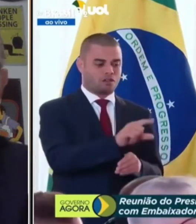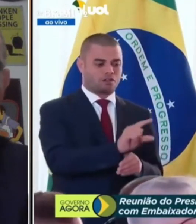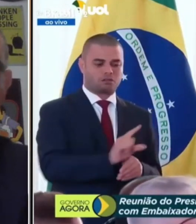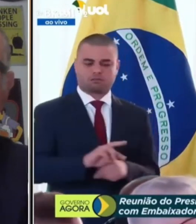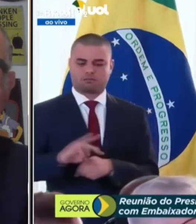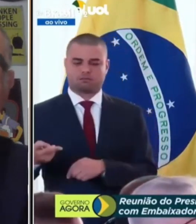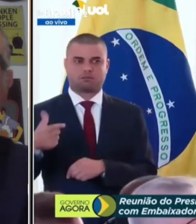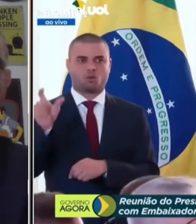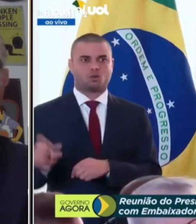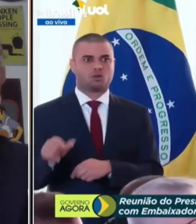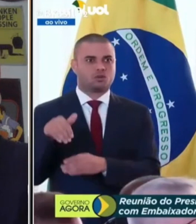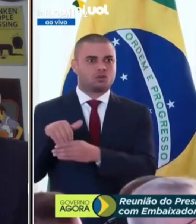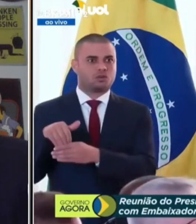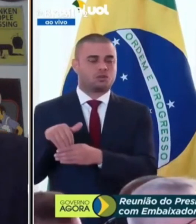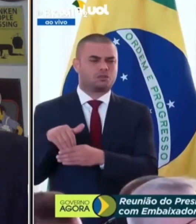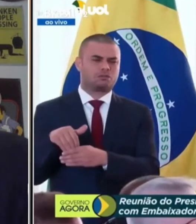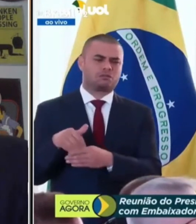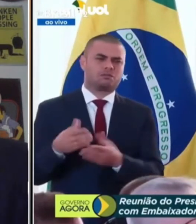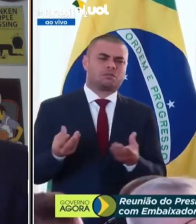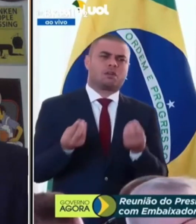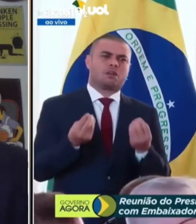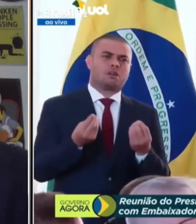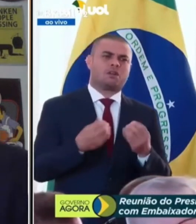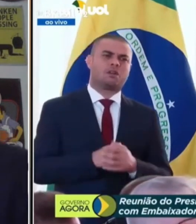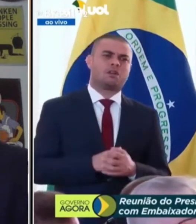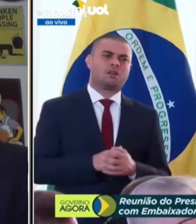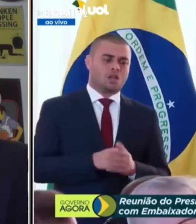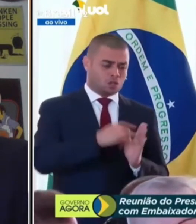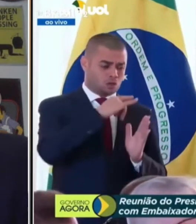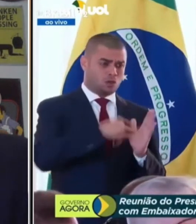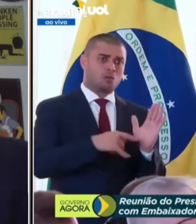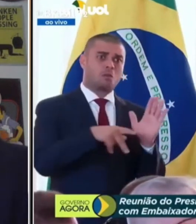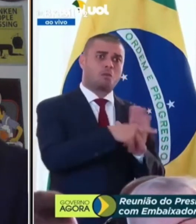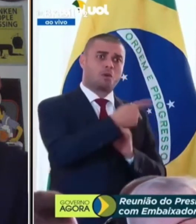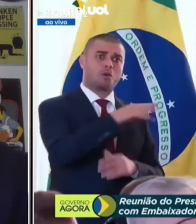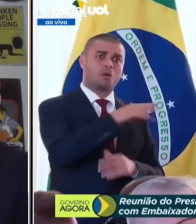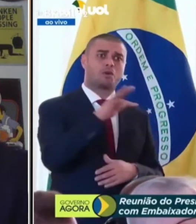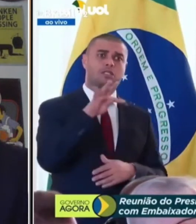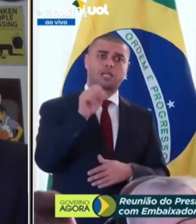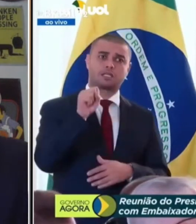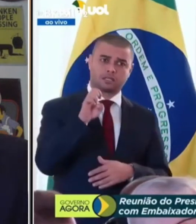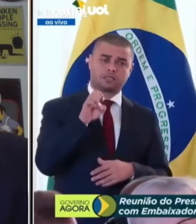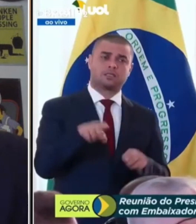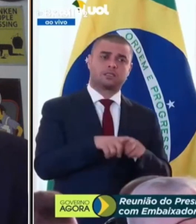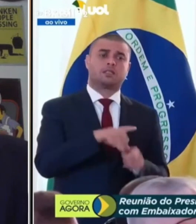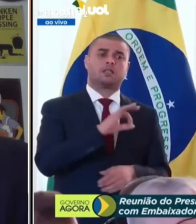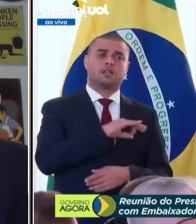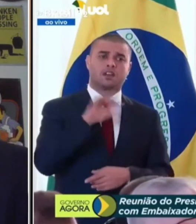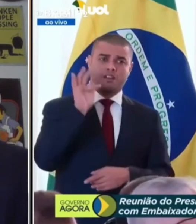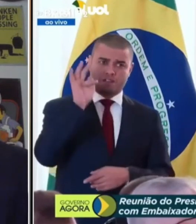embaixadores, no qual ele se utiliza do Palácio do Planalto, se utiliza da rede oficial e